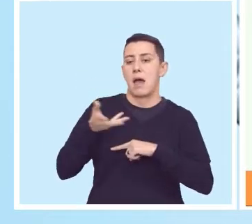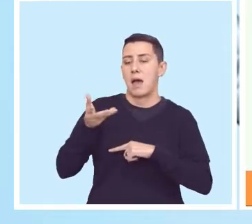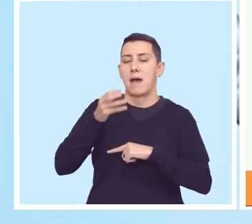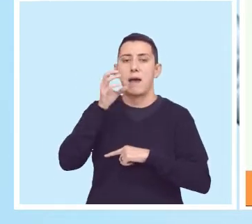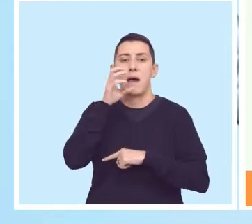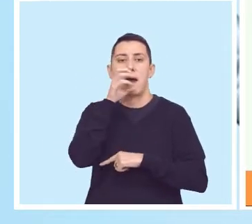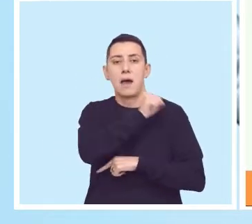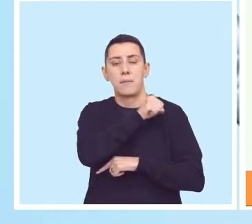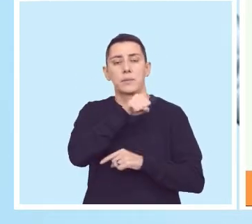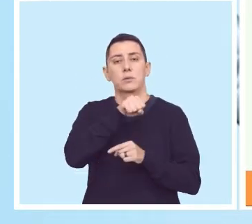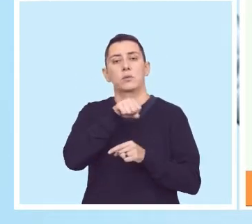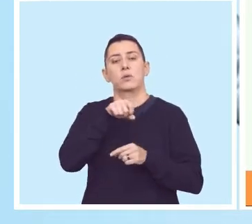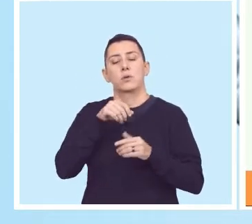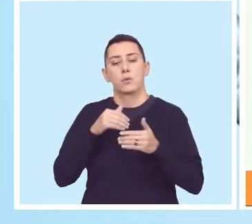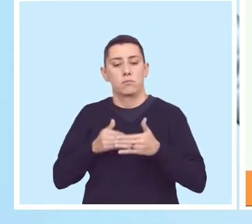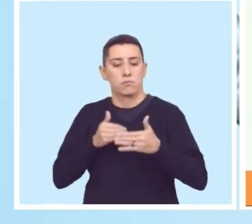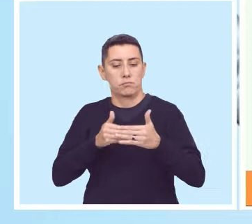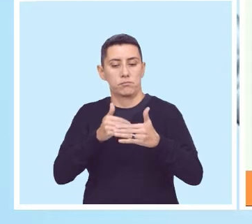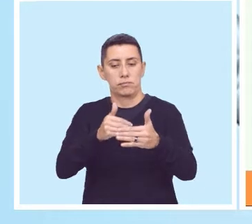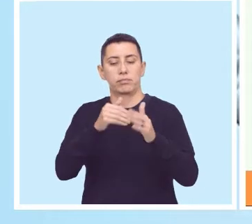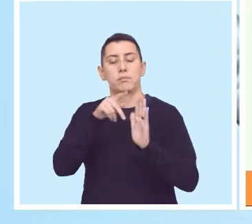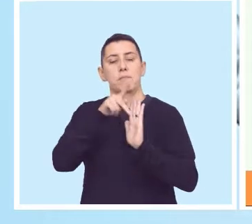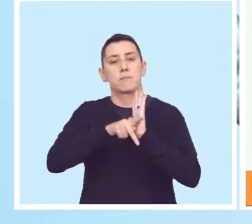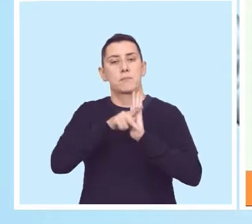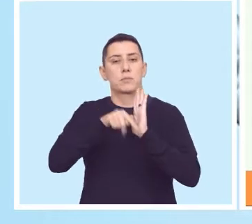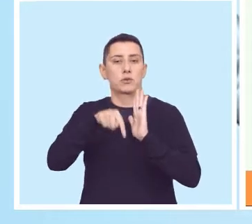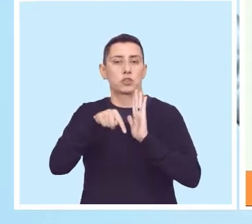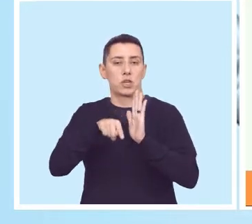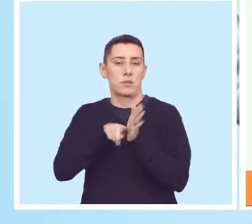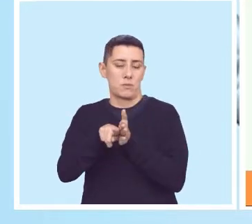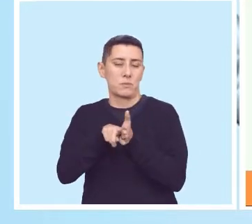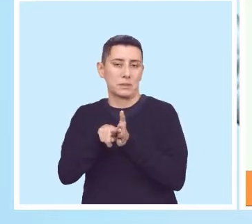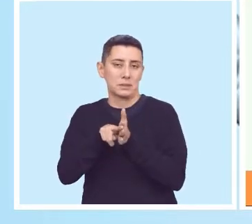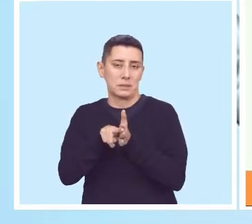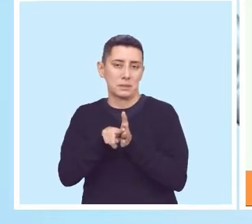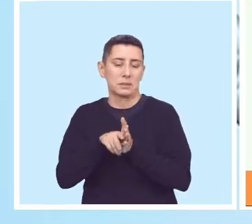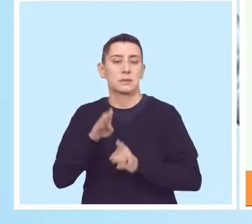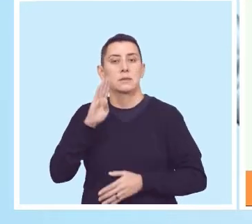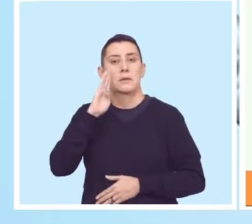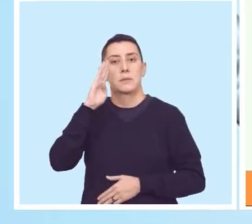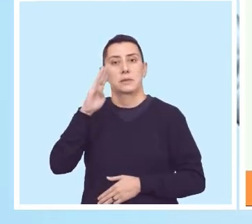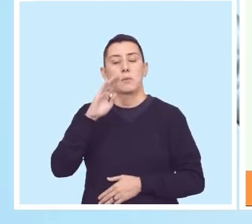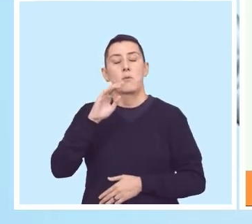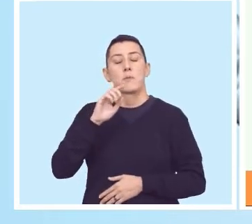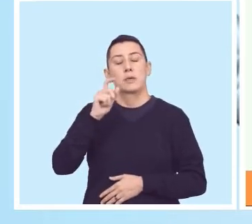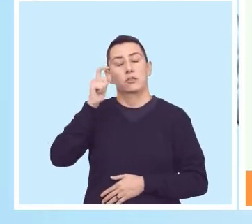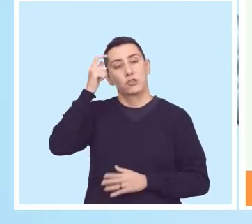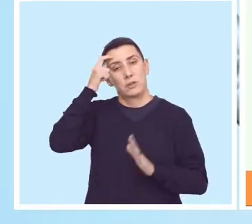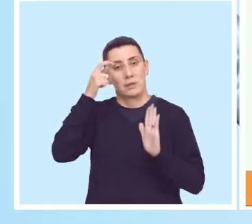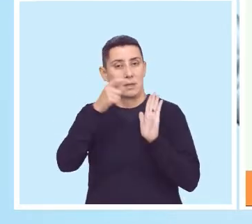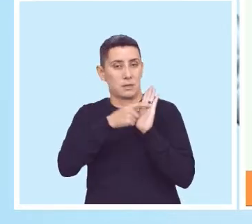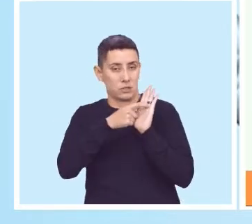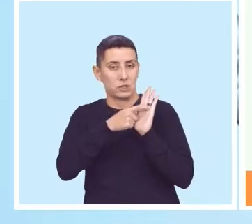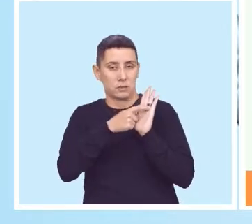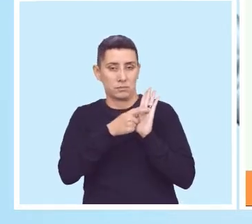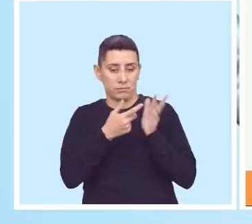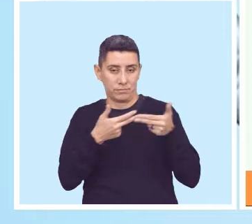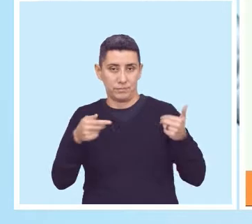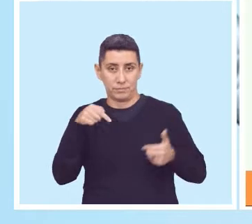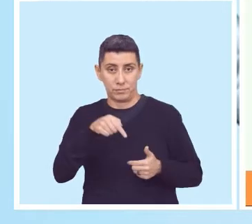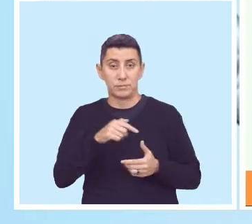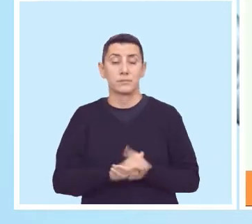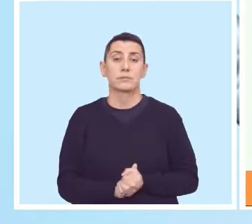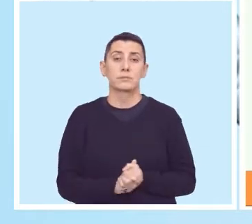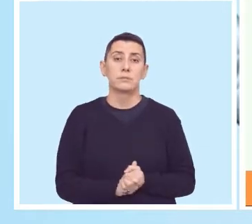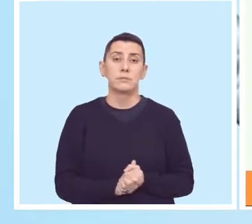acelerássemos determinados pontos, sobretudo na parte da IA, do motor de inteligência artificial, em